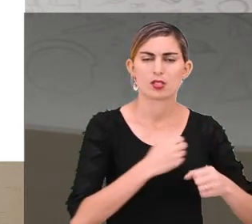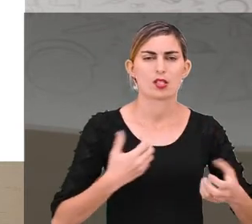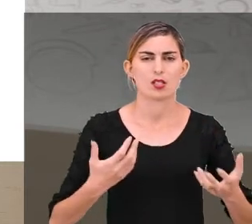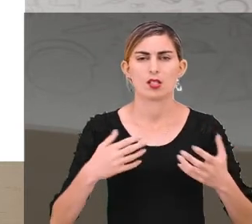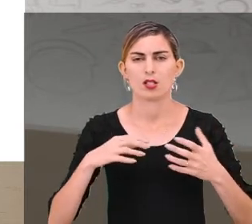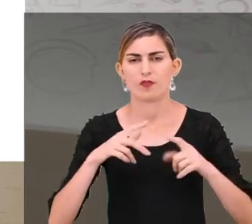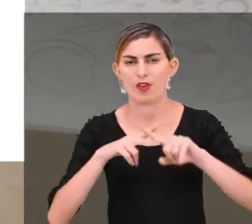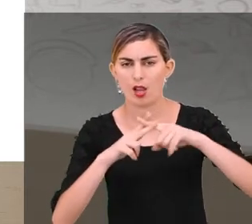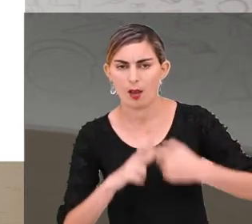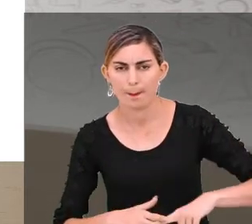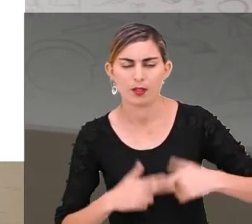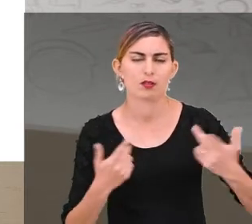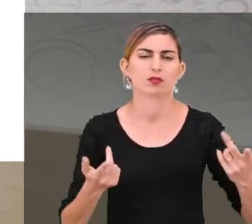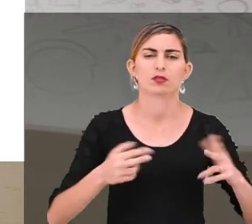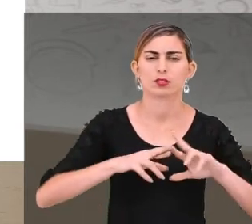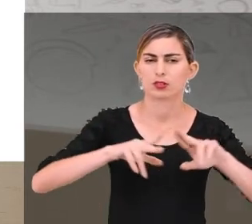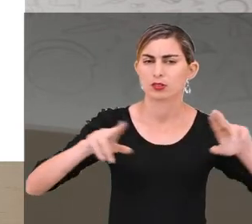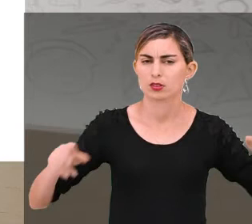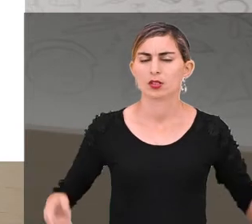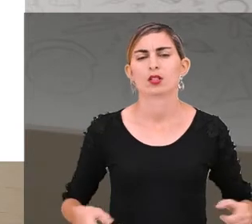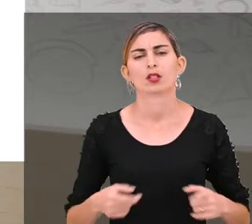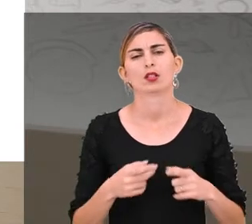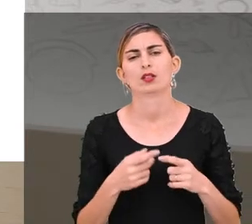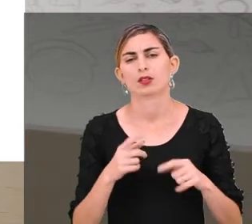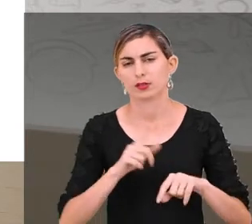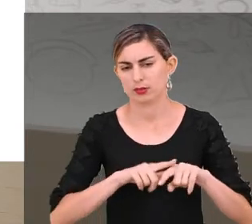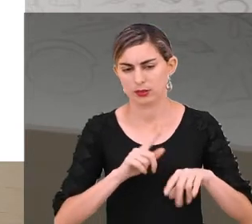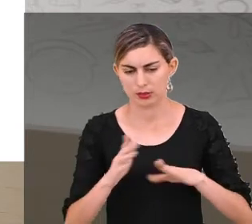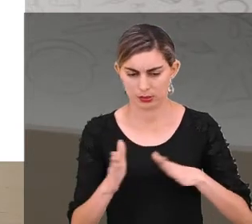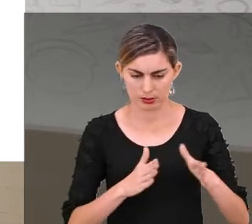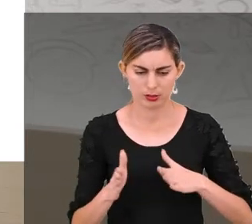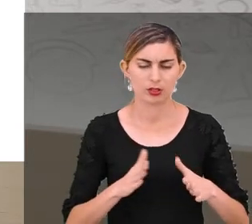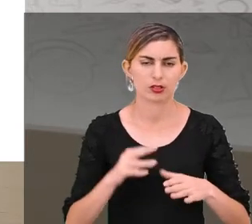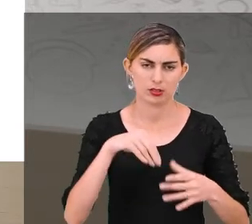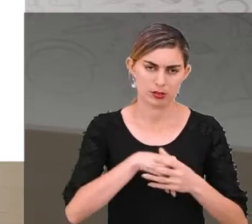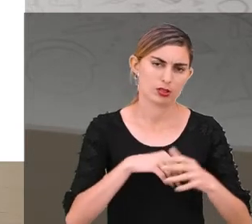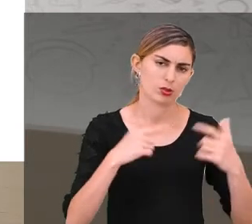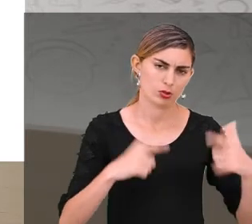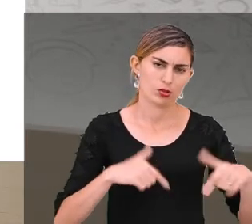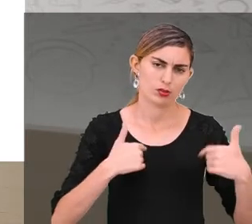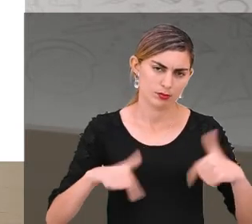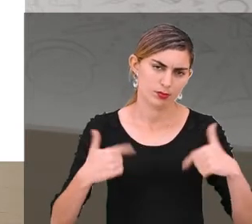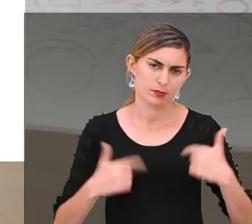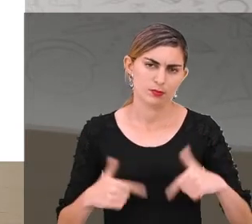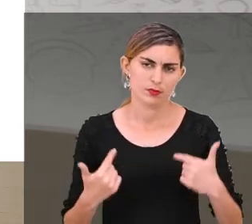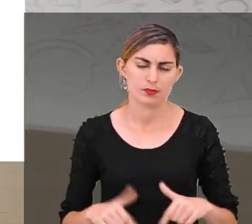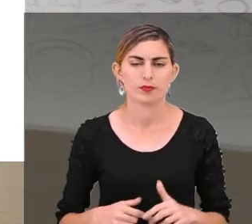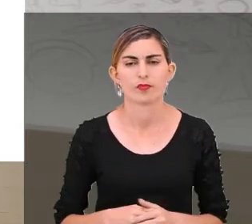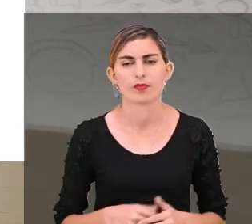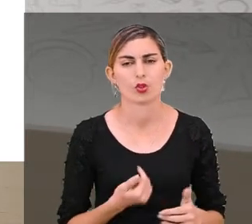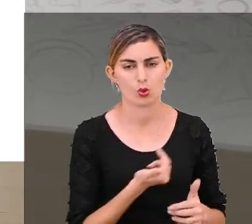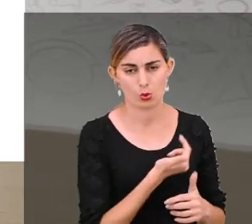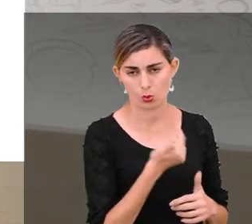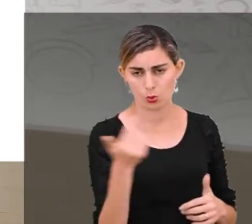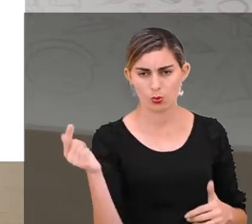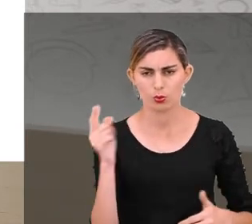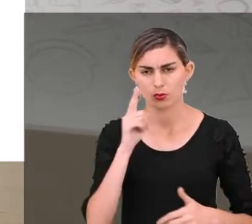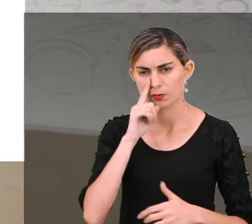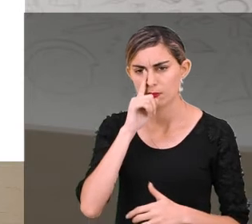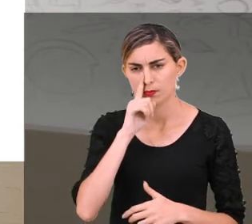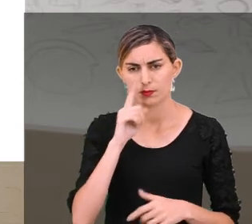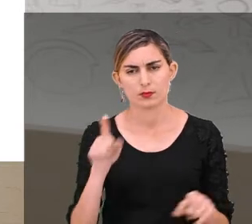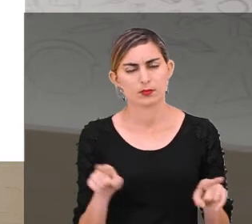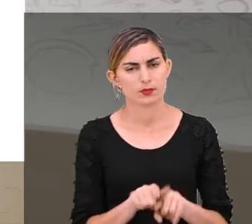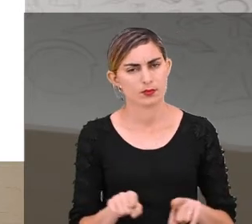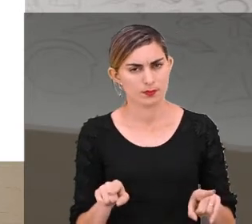construção, equipamentos, ferramentas e edificações temporárias dentro do ambiente do trabalho. Um outro fator de